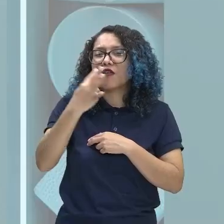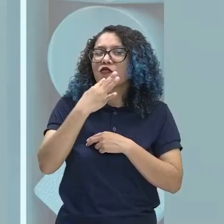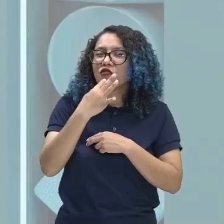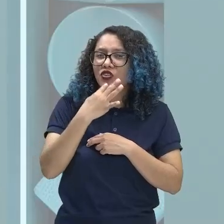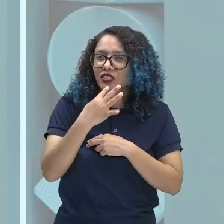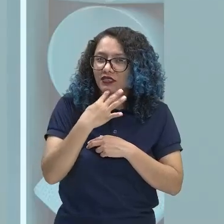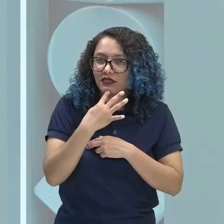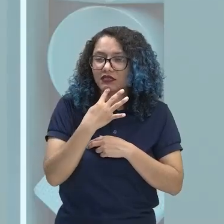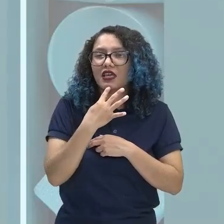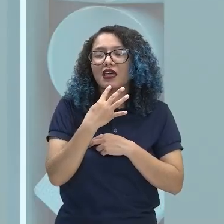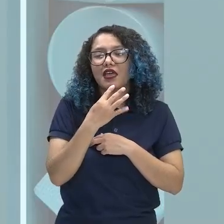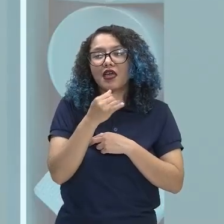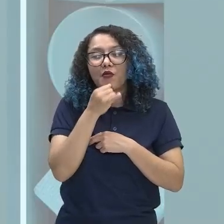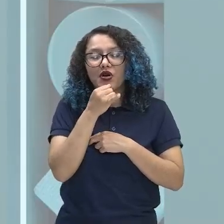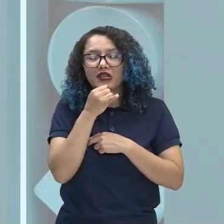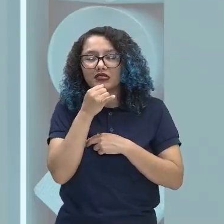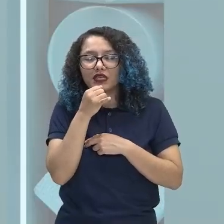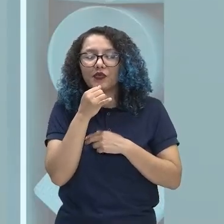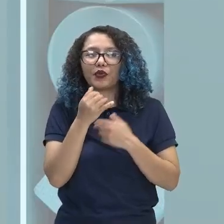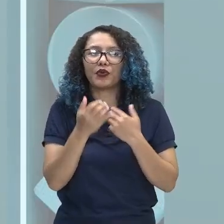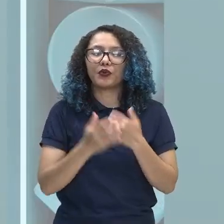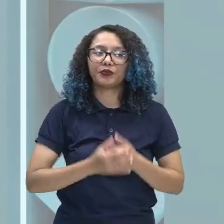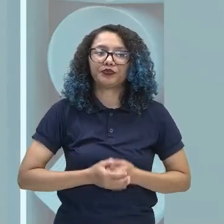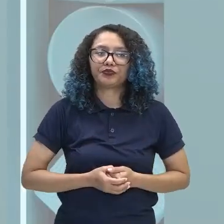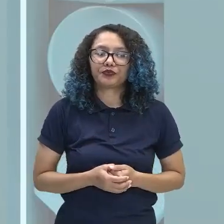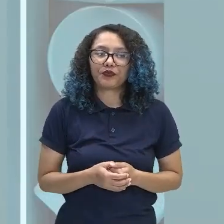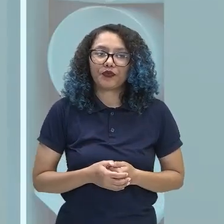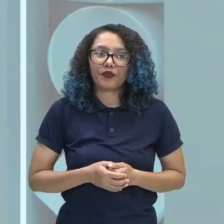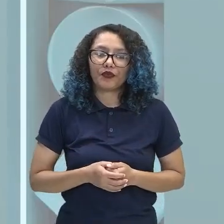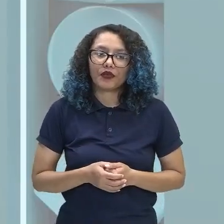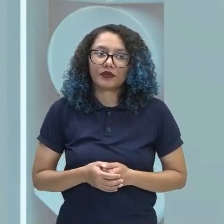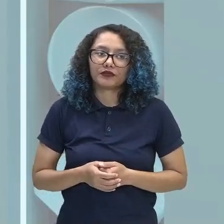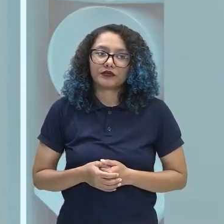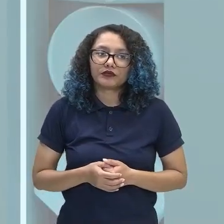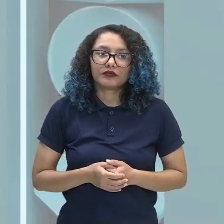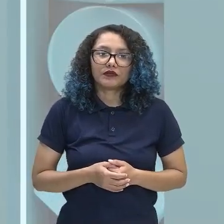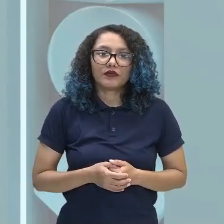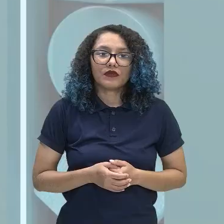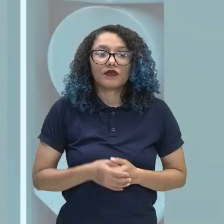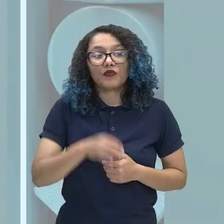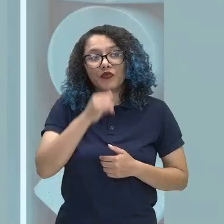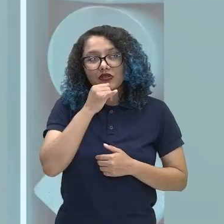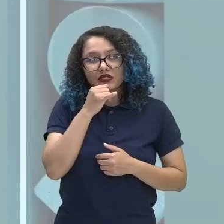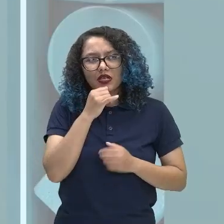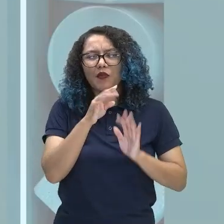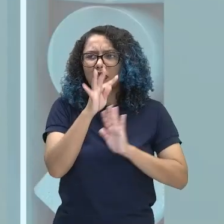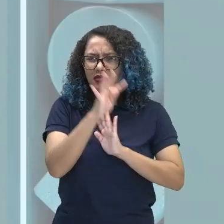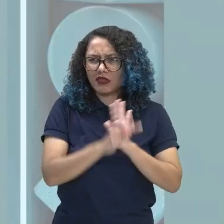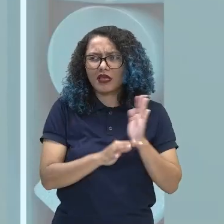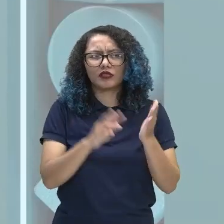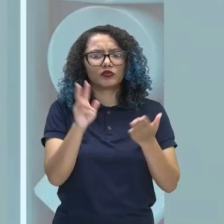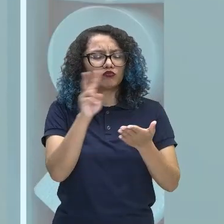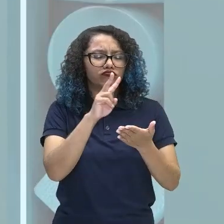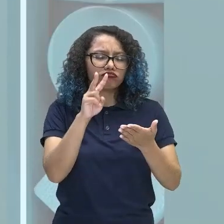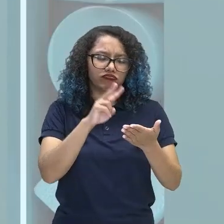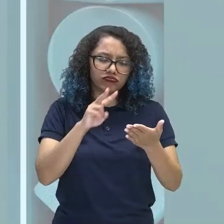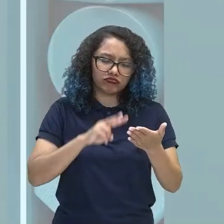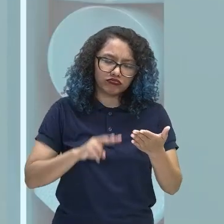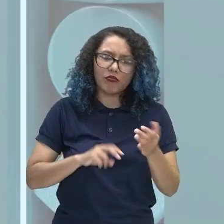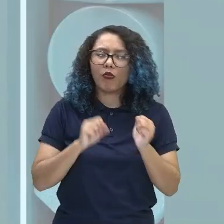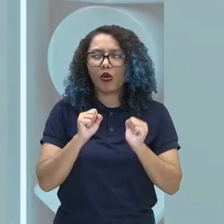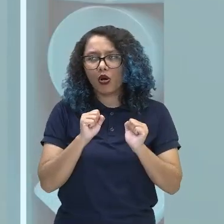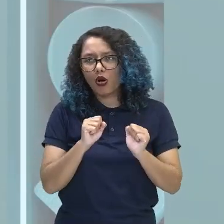Em outros momentos, no caso, né, além de você ter o acesso aos textos, sejam eles os